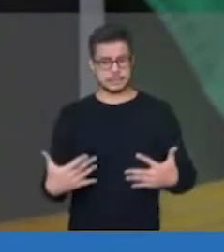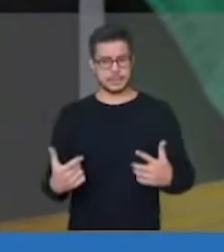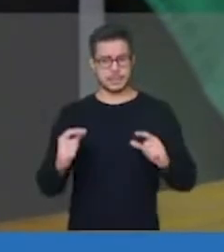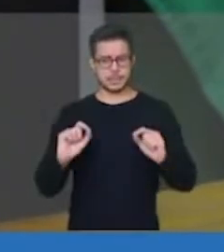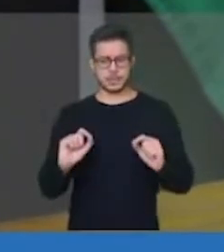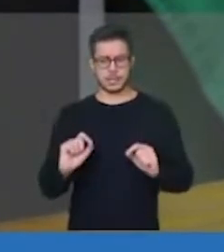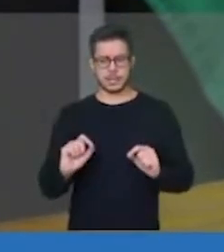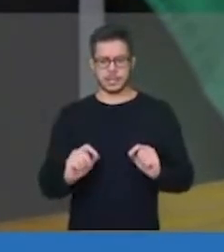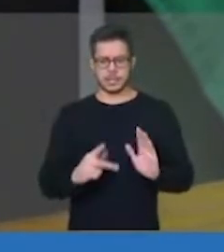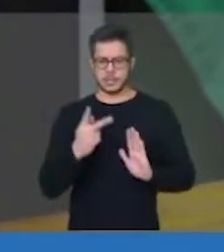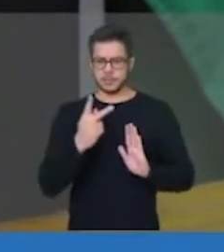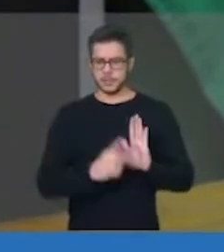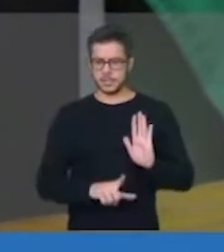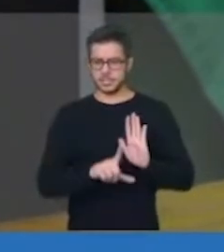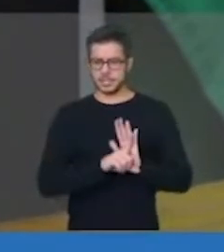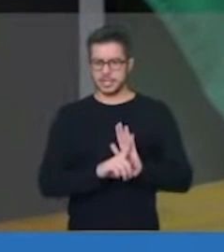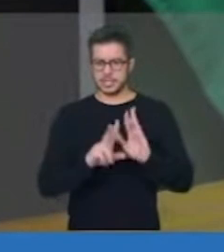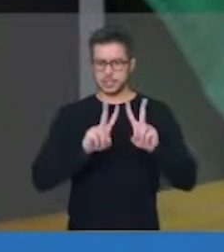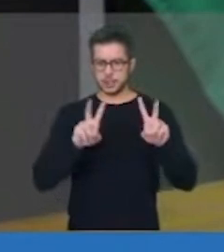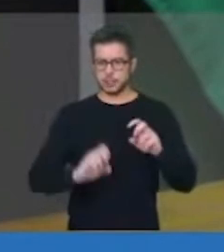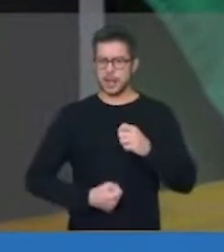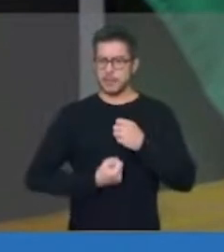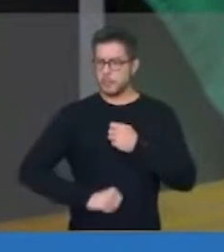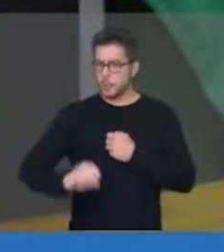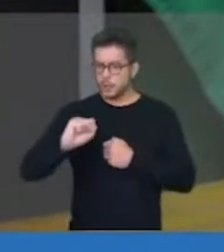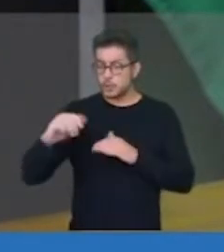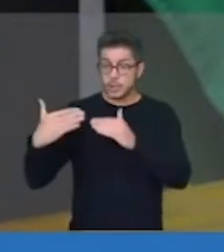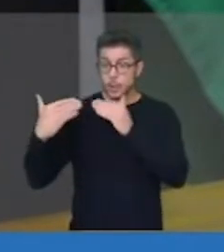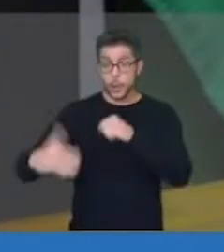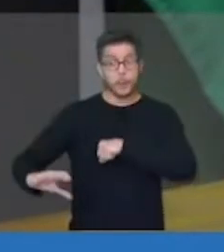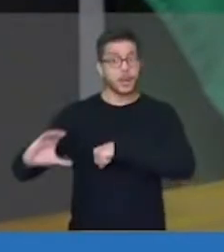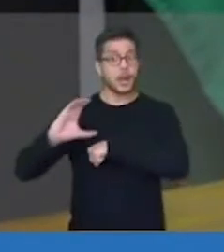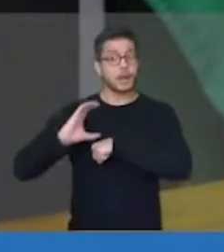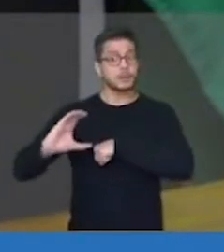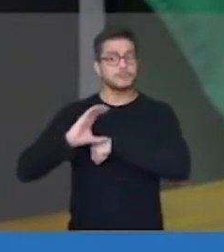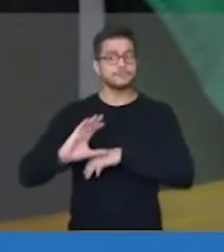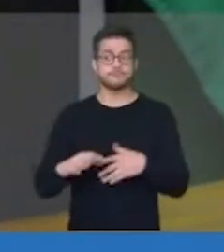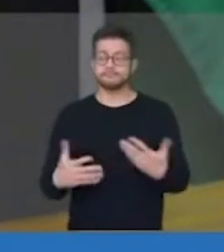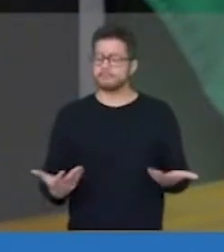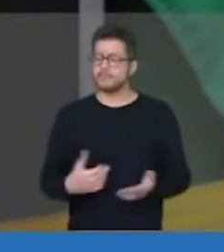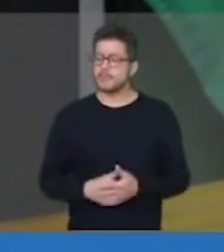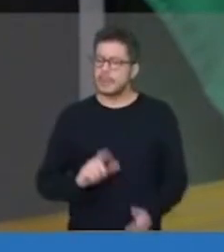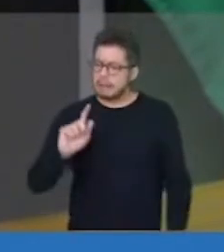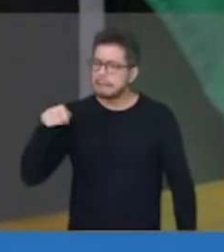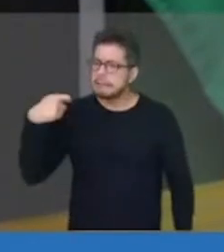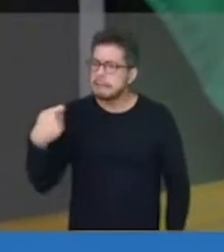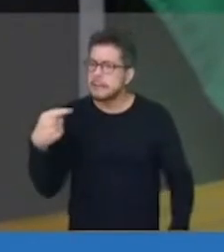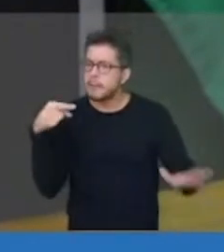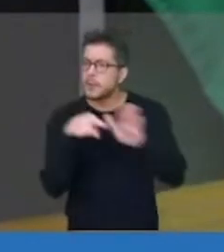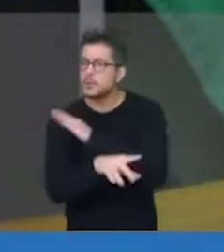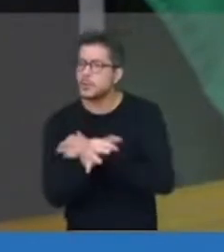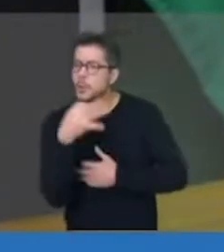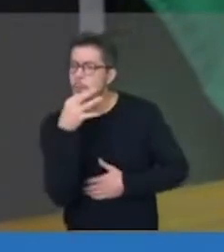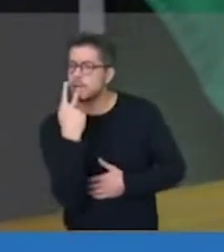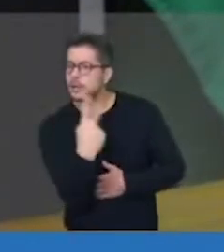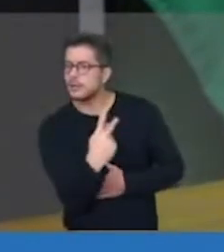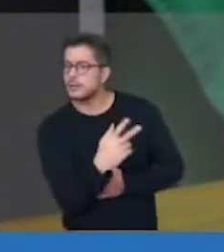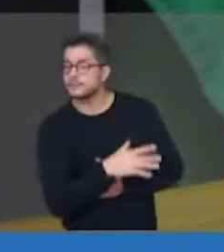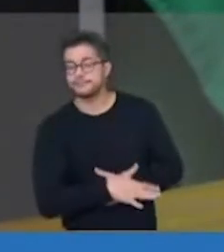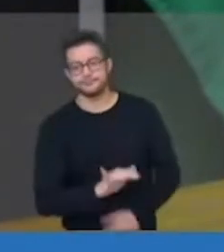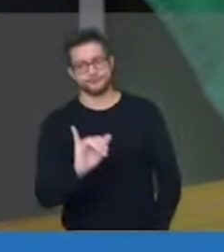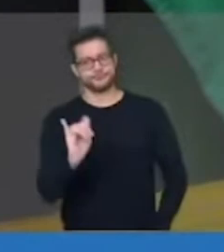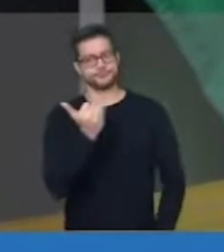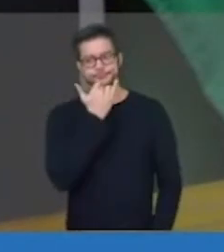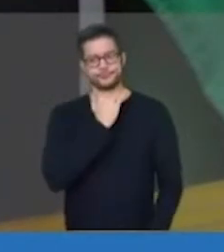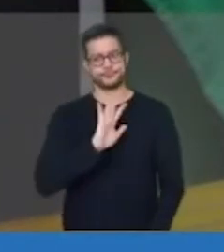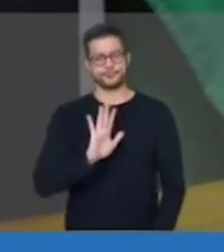é flagrantemente inconstitucional e atroz. Primeiro que ninguém pediu a opinião da OAB. E aqui eu peguei outra